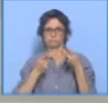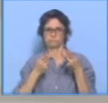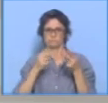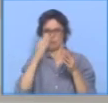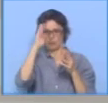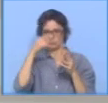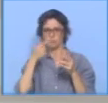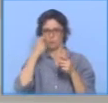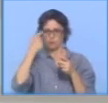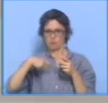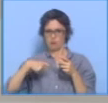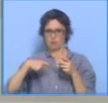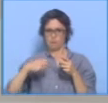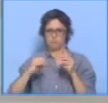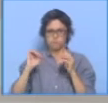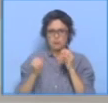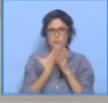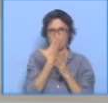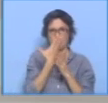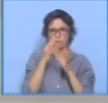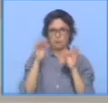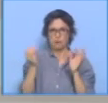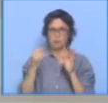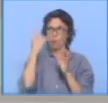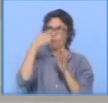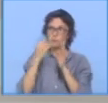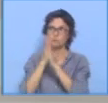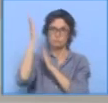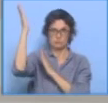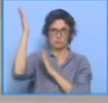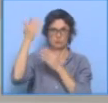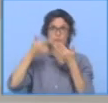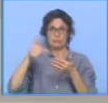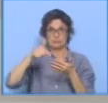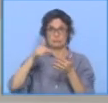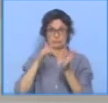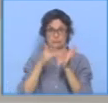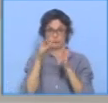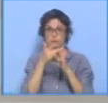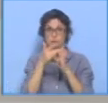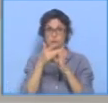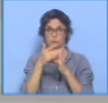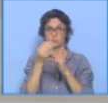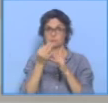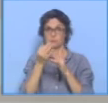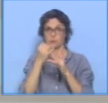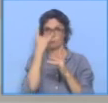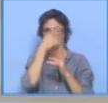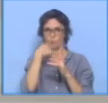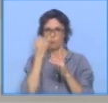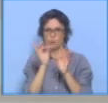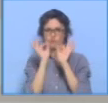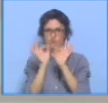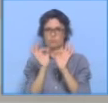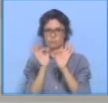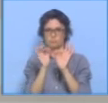à imagem de Deus, então Jesus aparece agora aqui como a imagem perfeita do ser humano. O